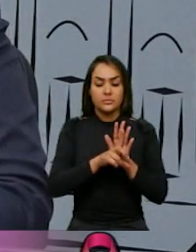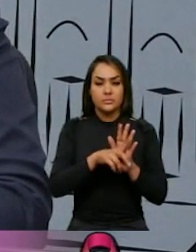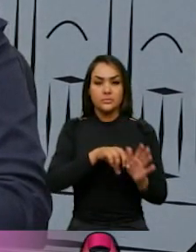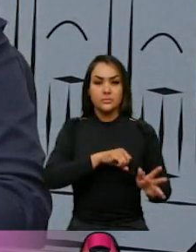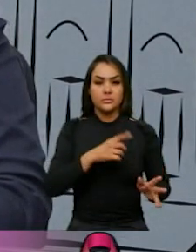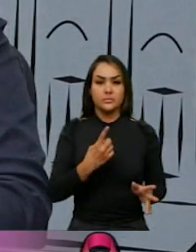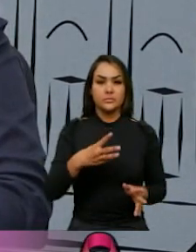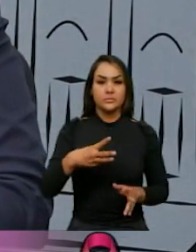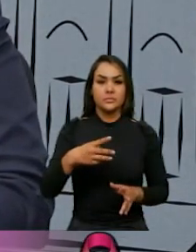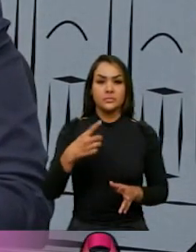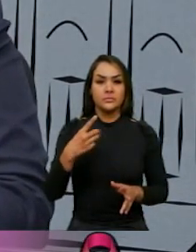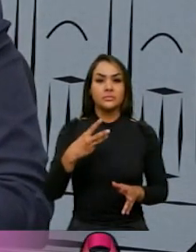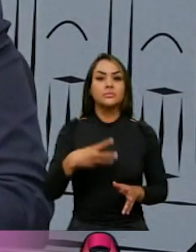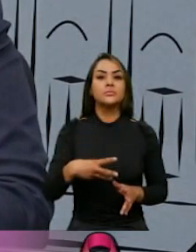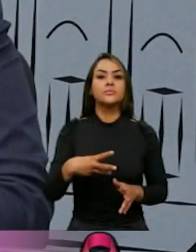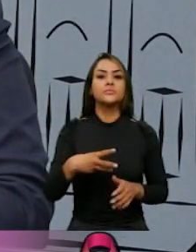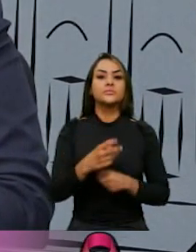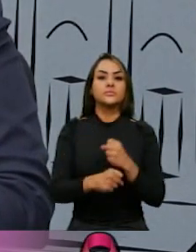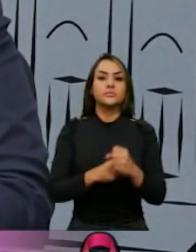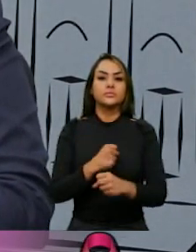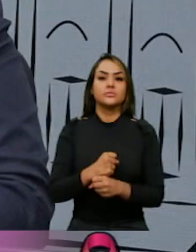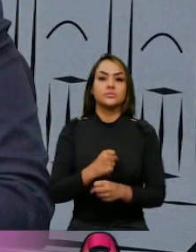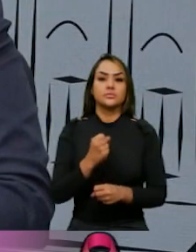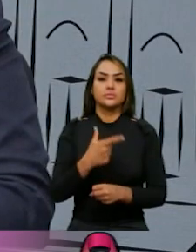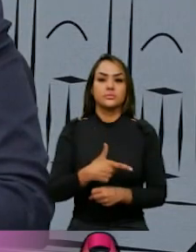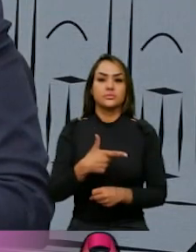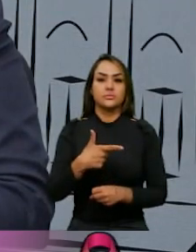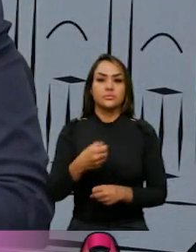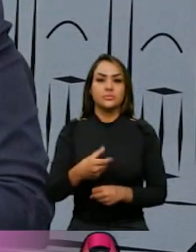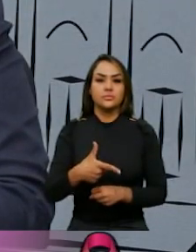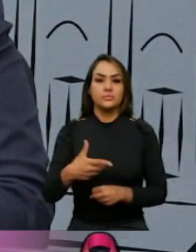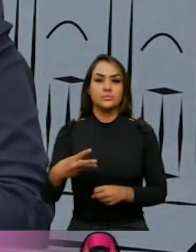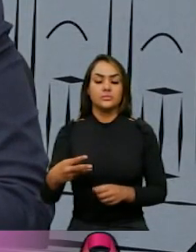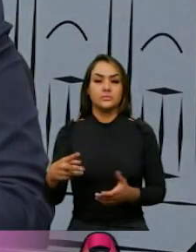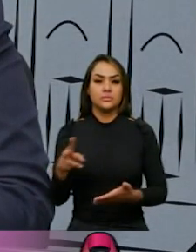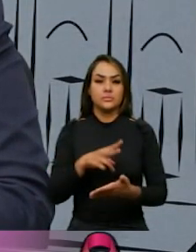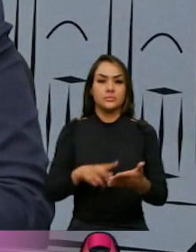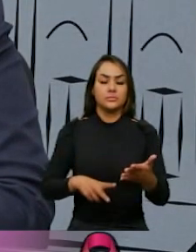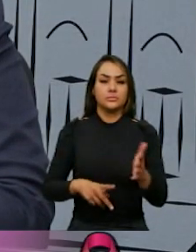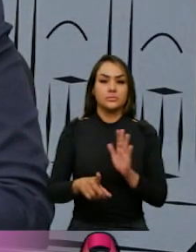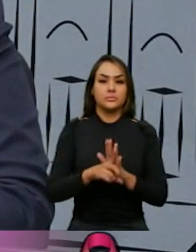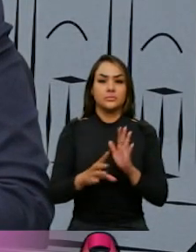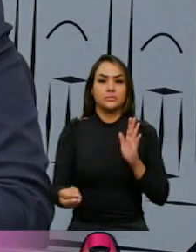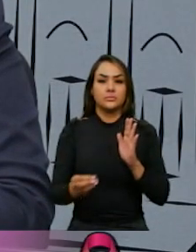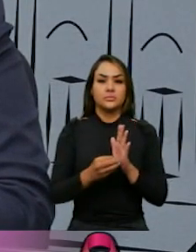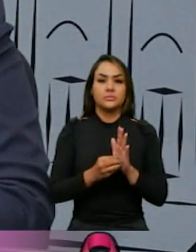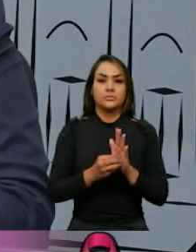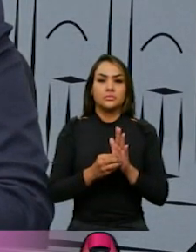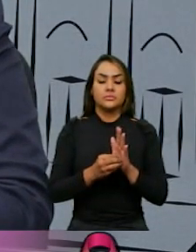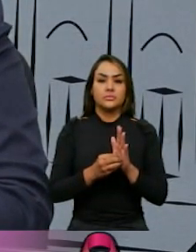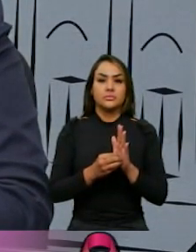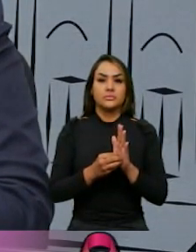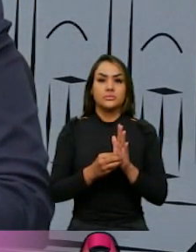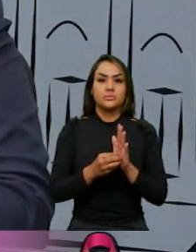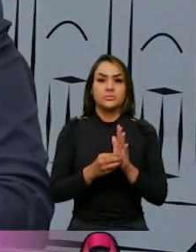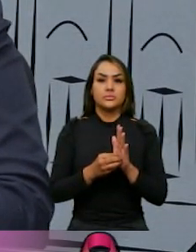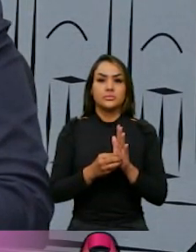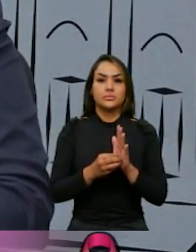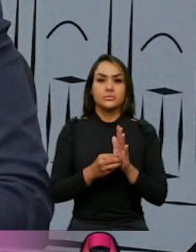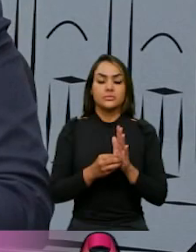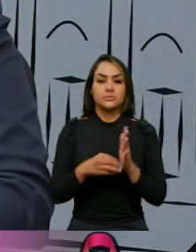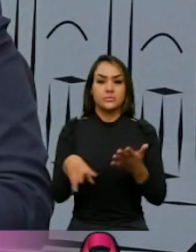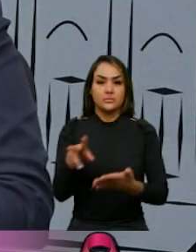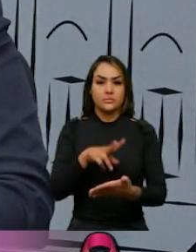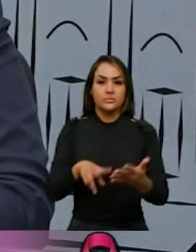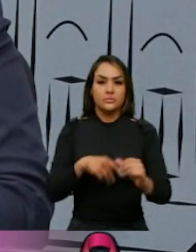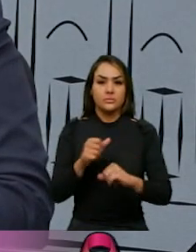13 de 2023, onde se lê: Lei complementar número 281, de 1º de dezembro de 2021,